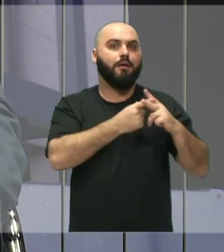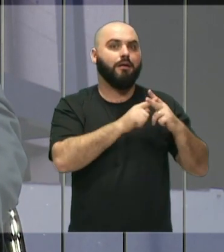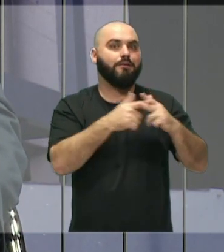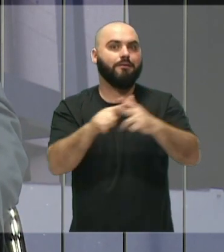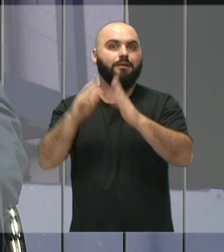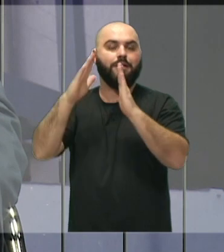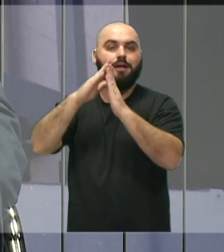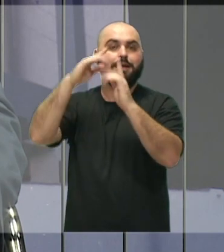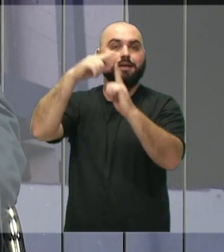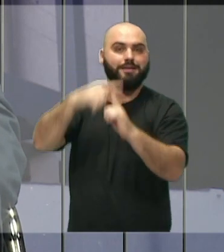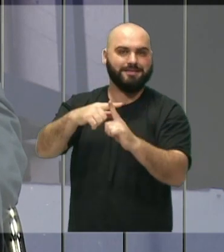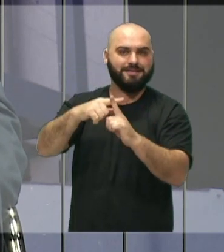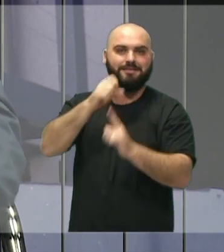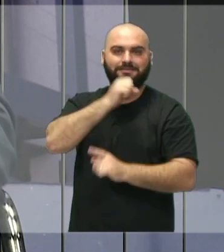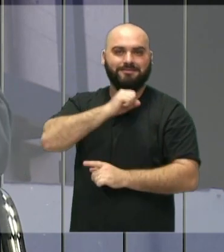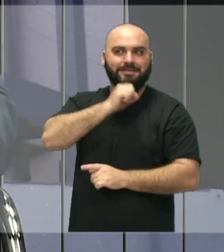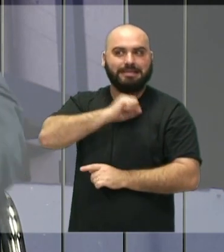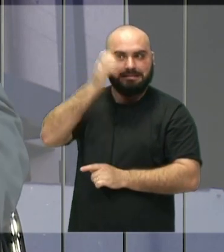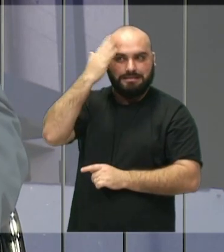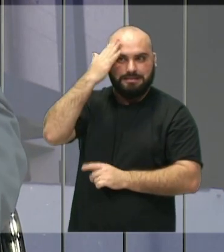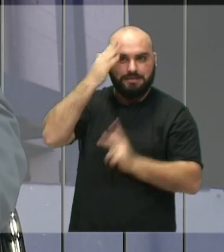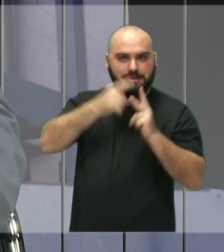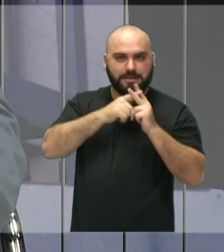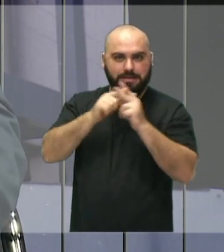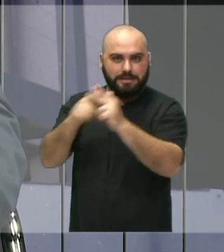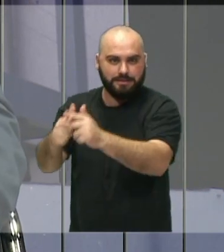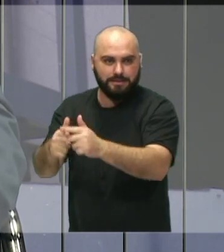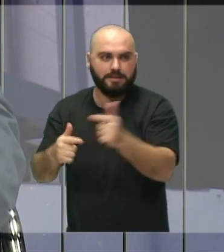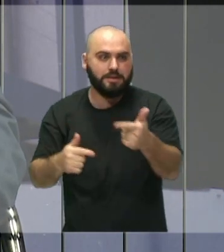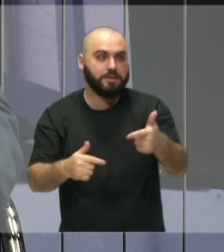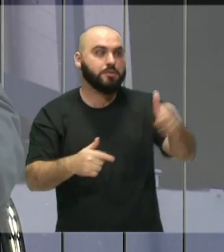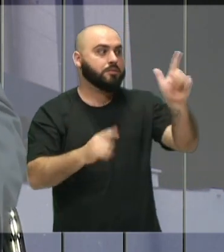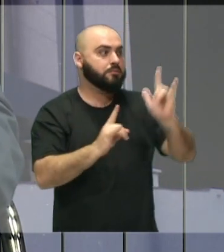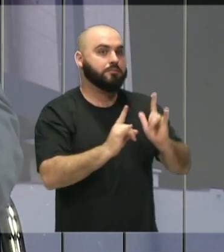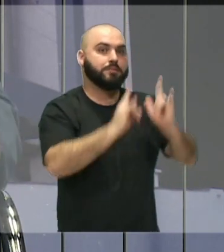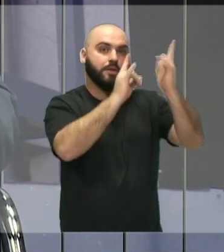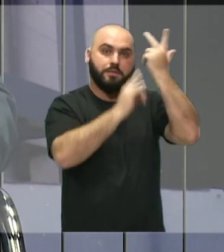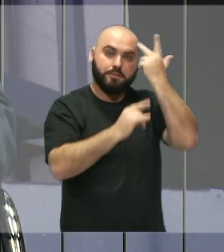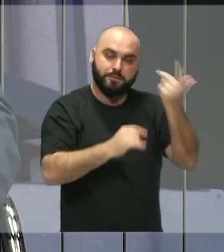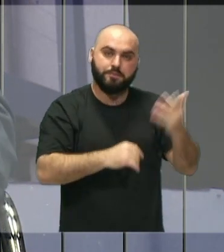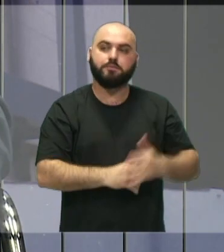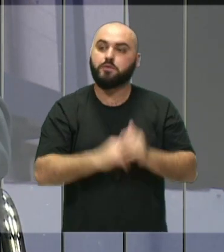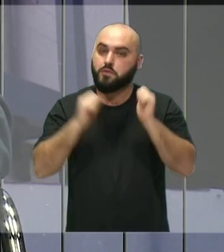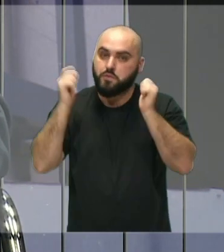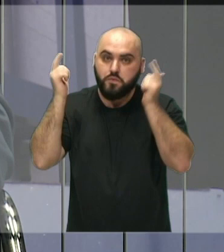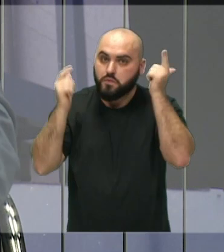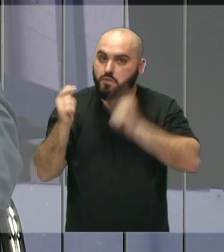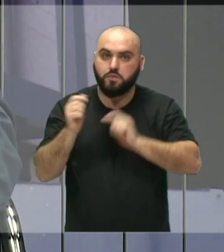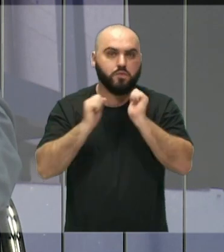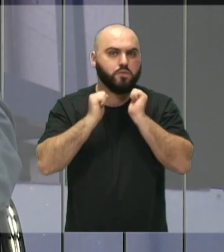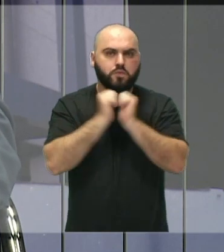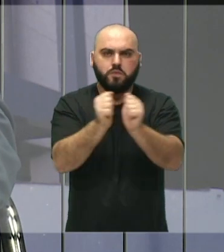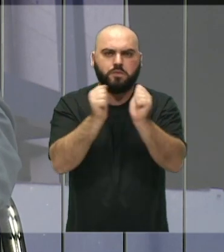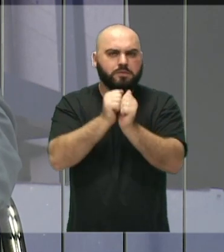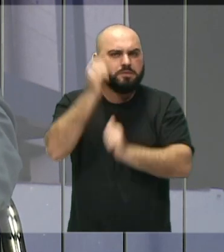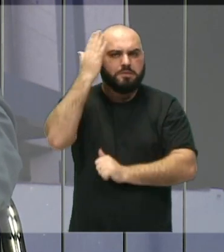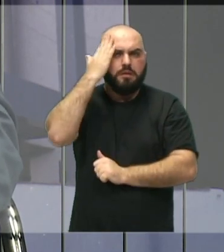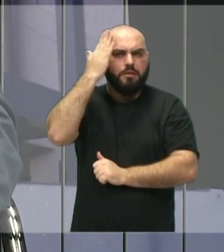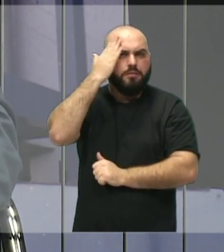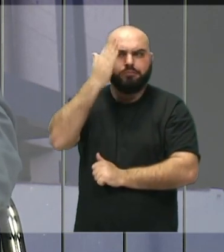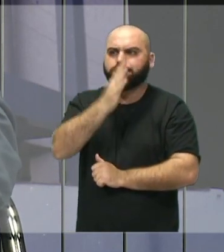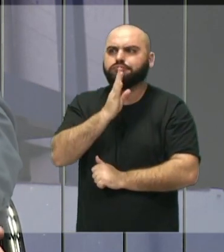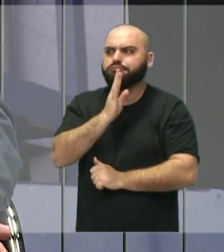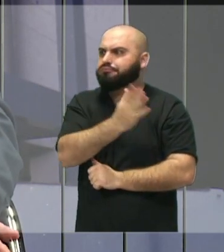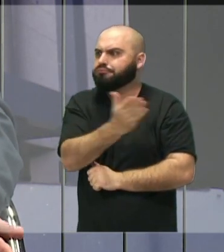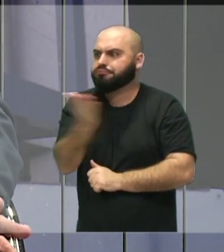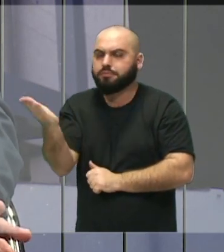Igrejinha Imaculada Conceição e outros monumentos históricos da cidade, consegui junto com aquela equipe, um mundo completamente desconhecido, mas eu